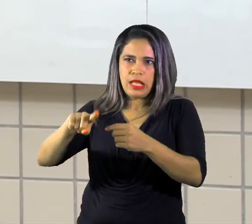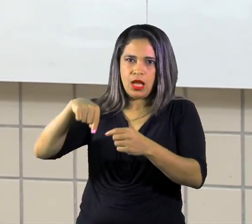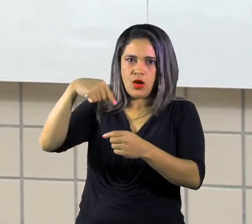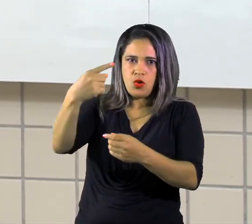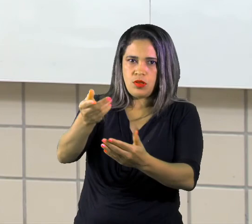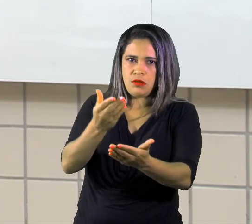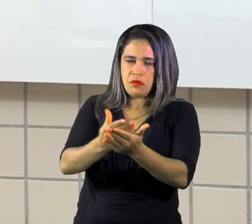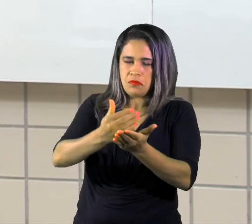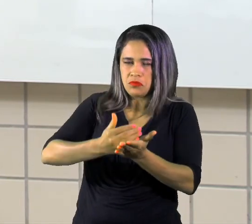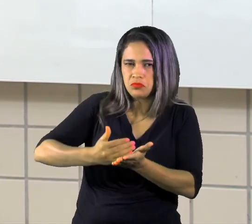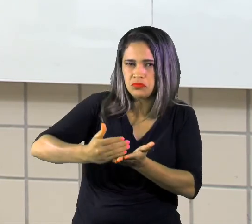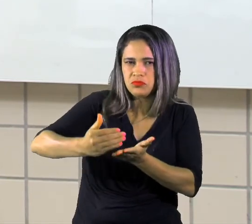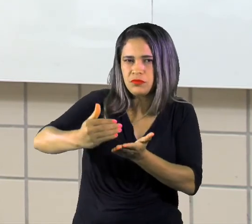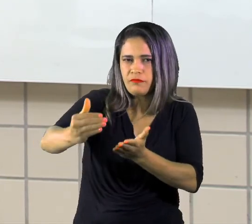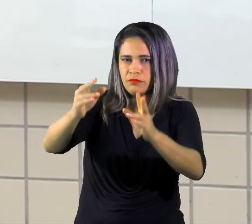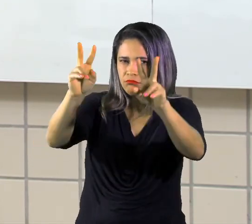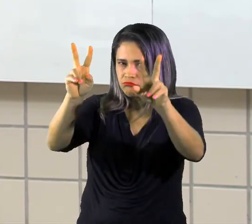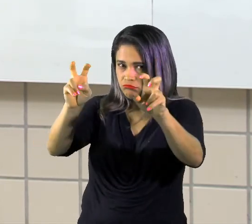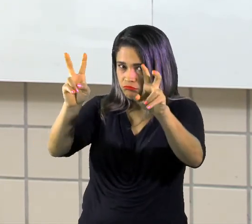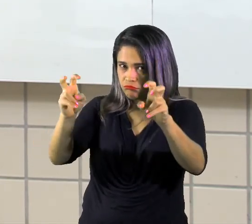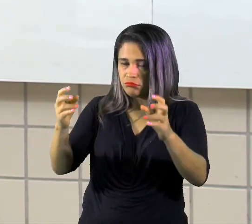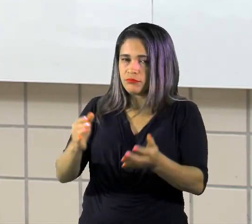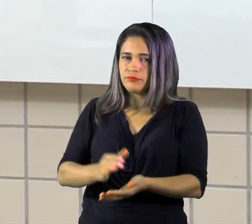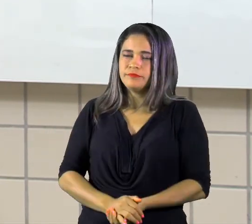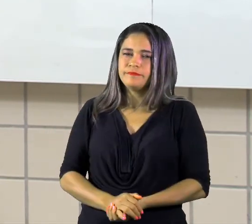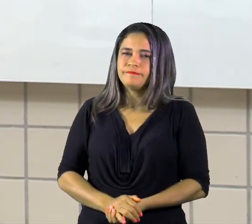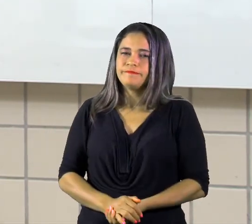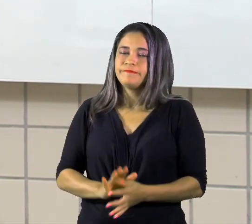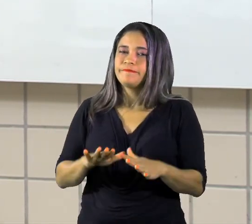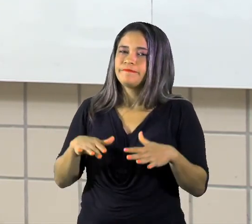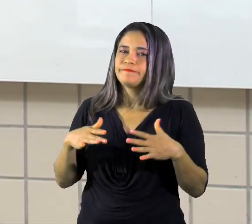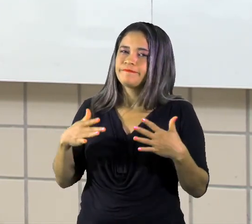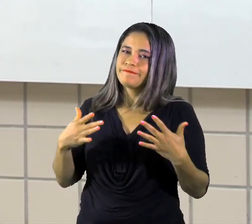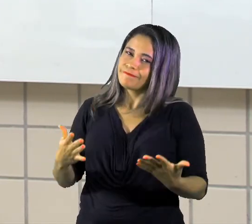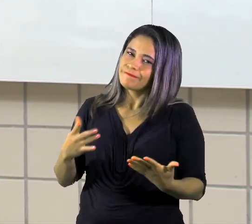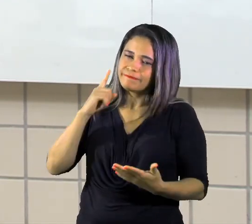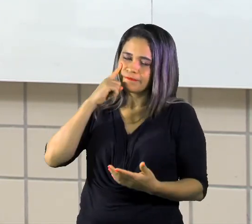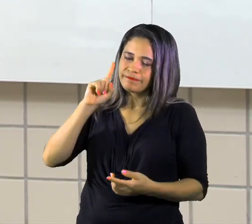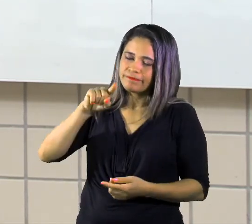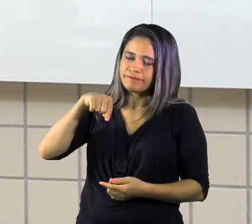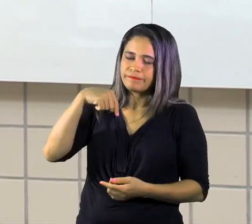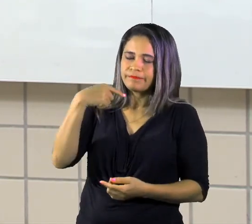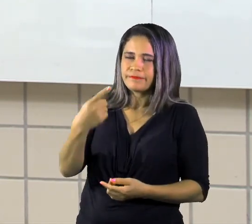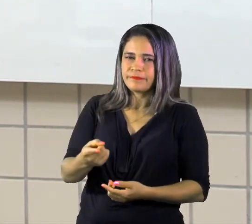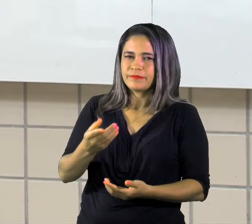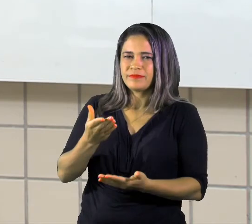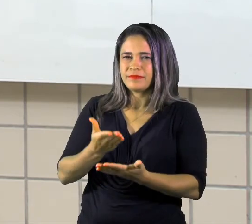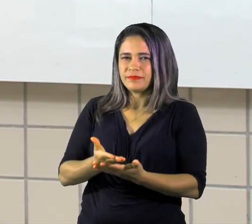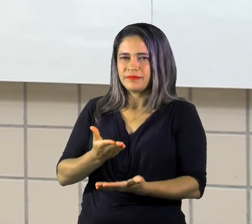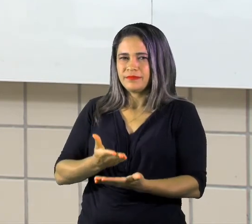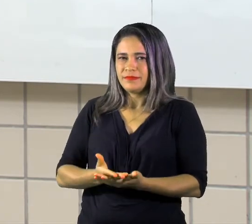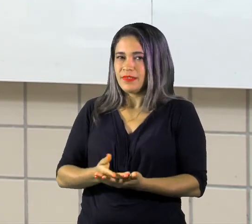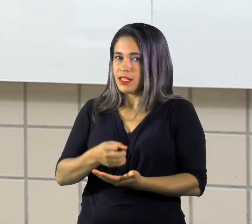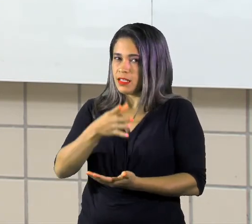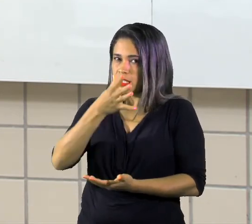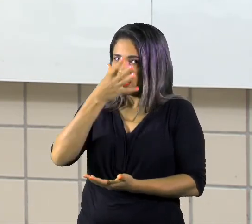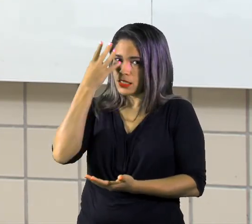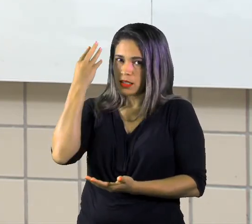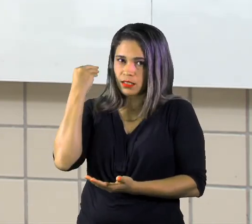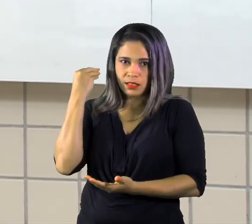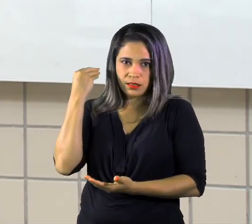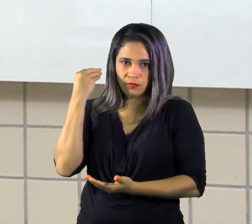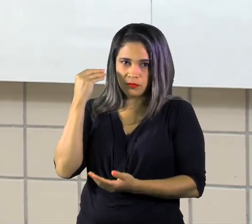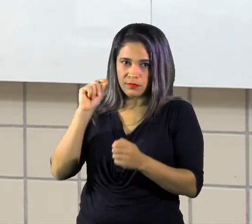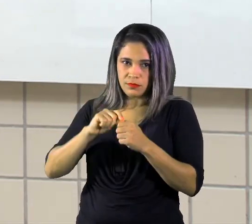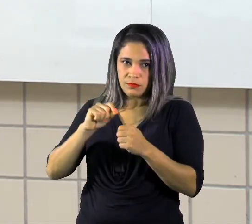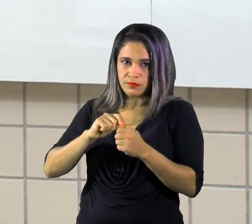falando sobre esses temas. Então, nos veremos na nossa próxima aula. Não esqueçam de fazer